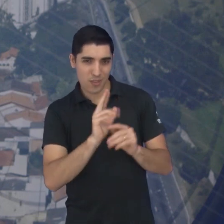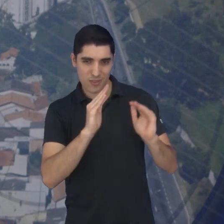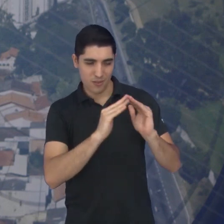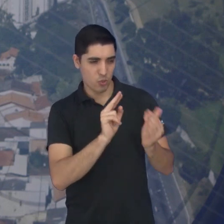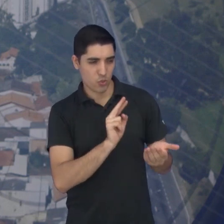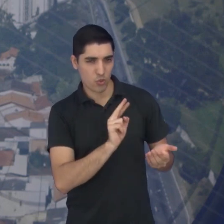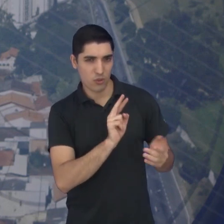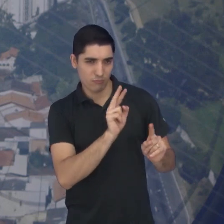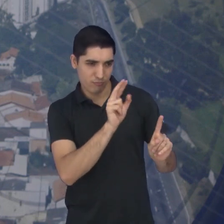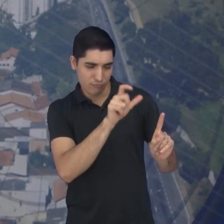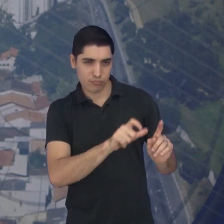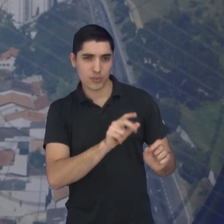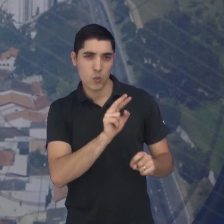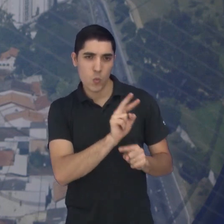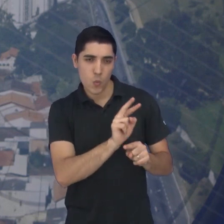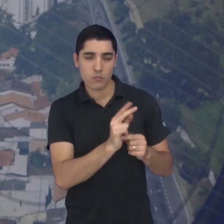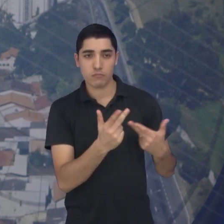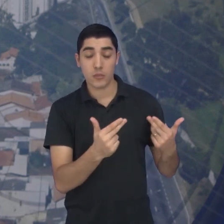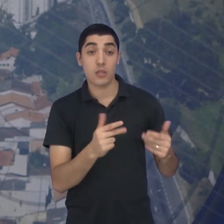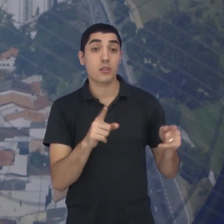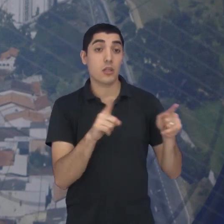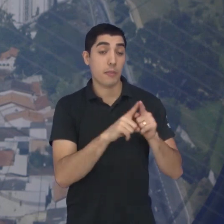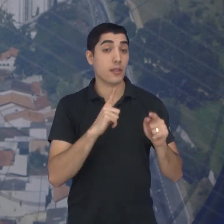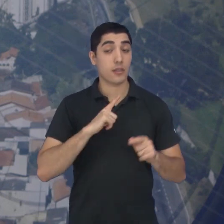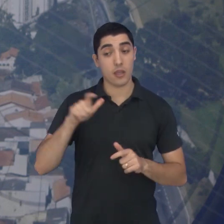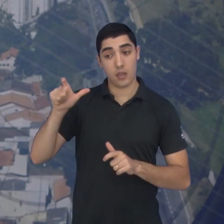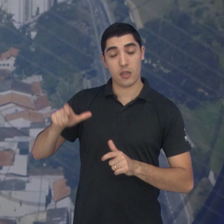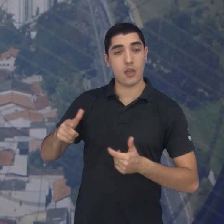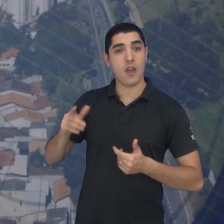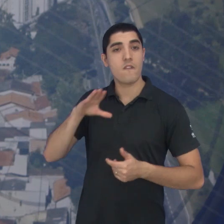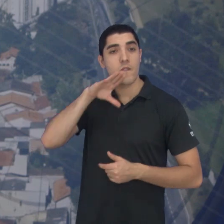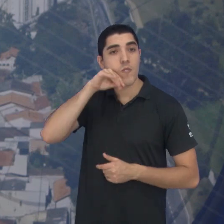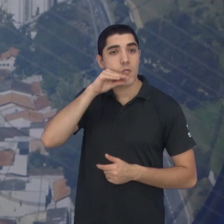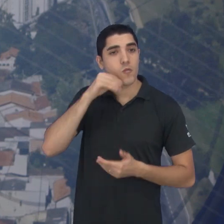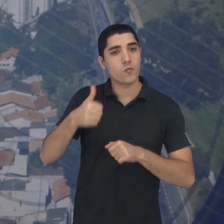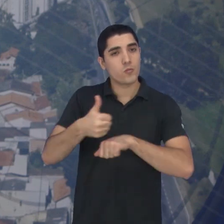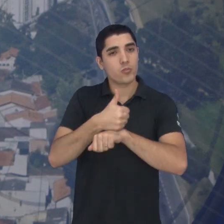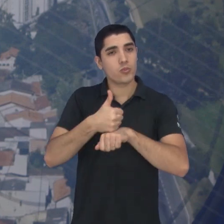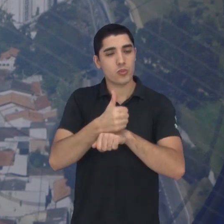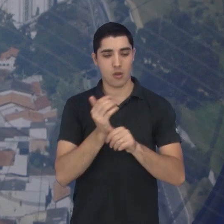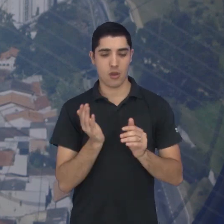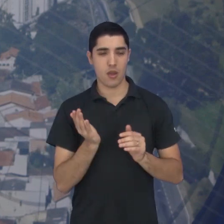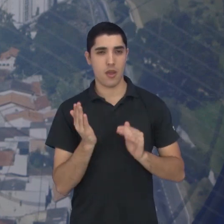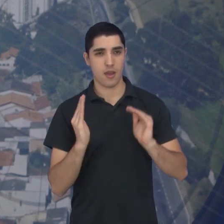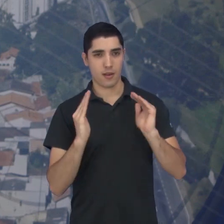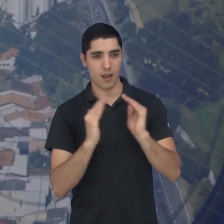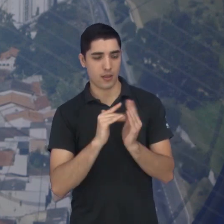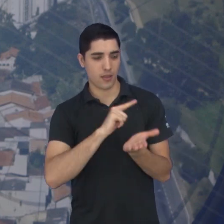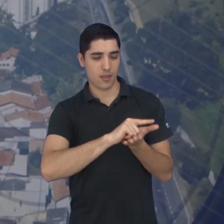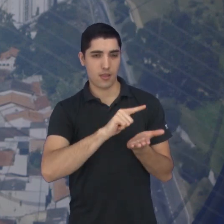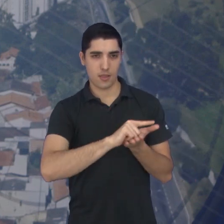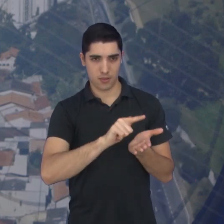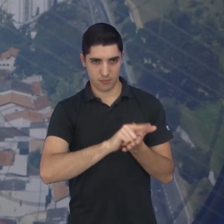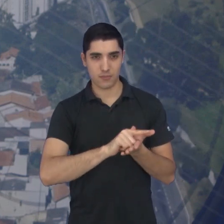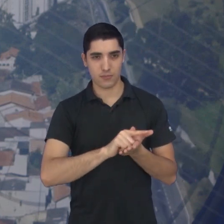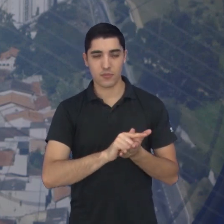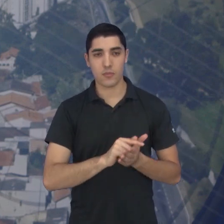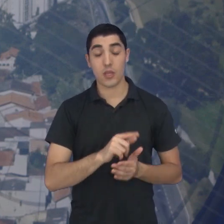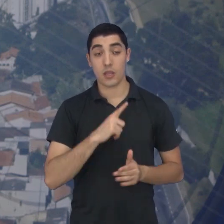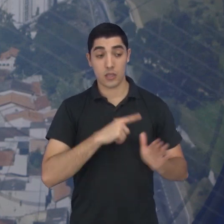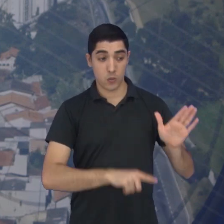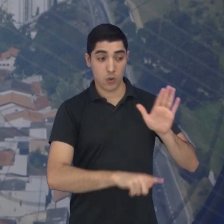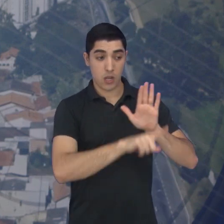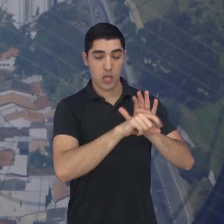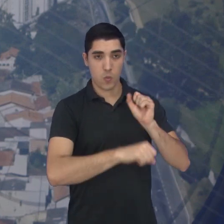de casa, muito das empregadas domésticas também, não é mesmo? Pois bem, uma lei complementar de